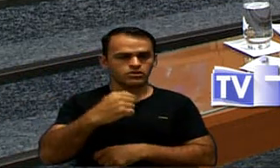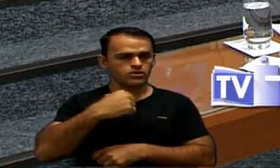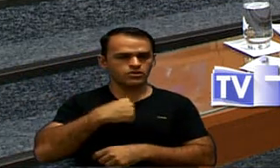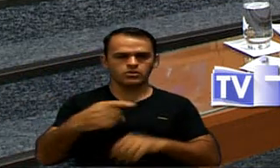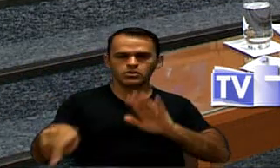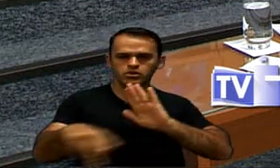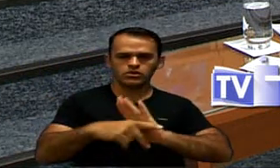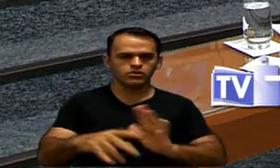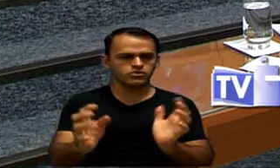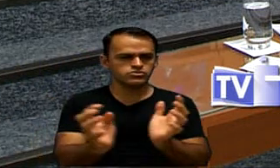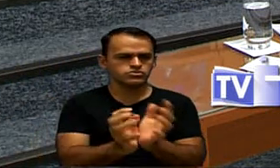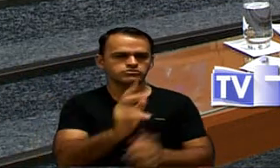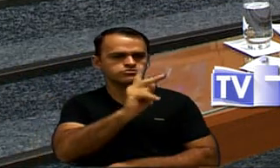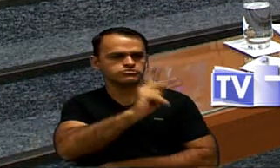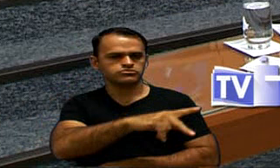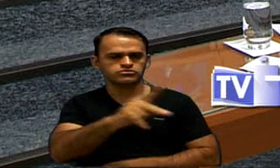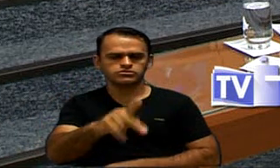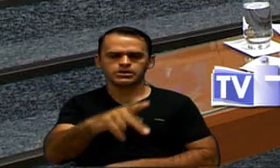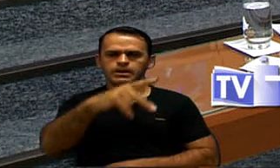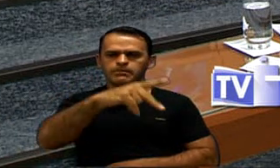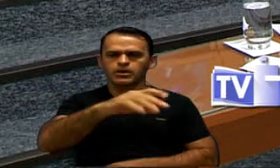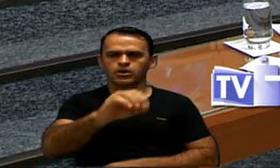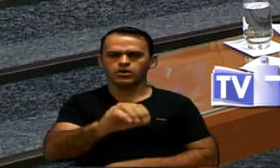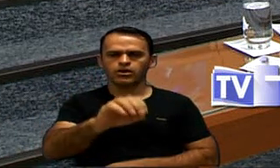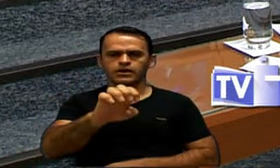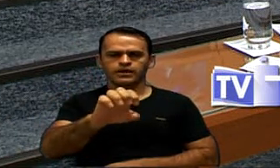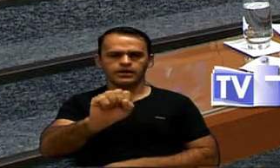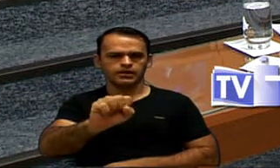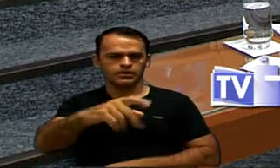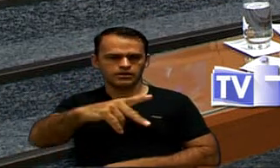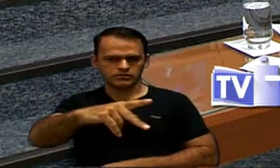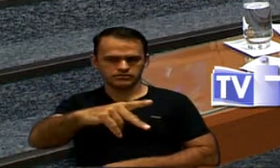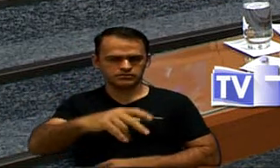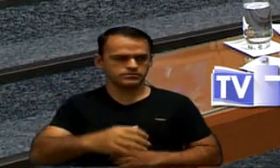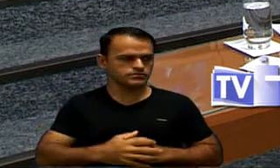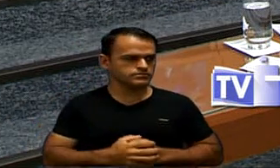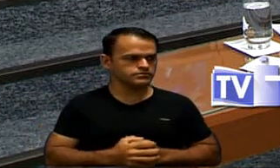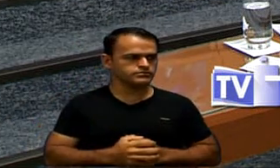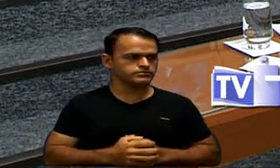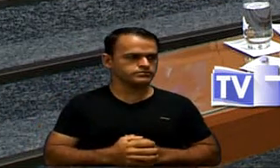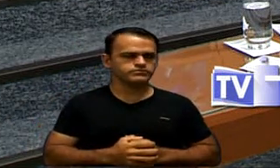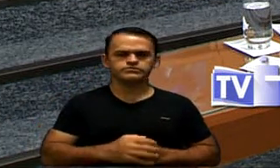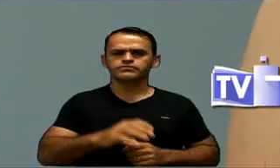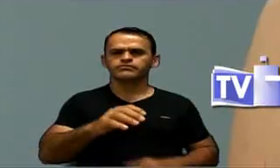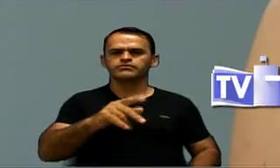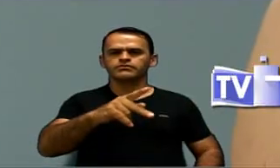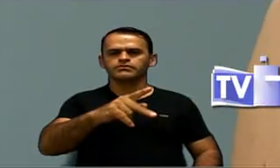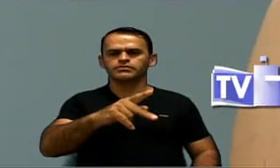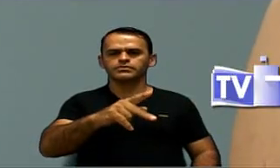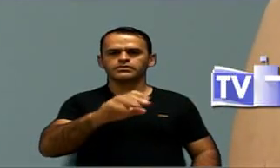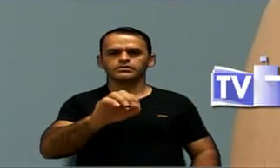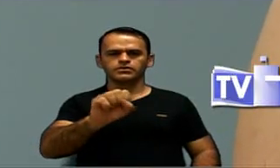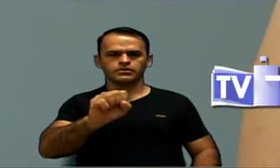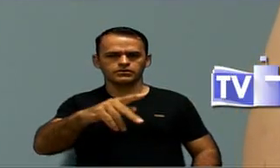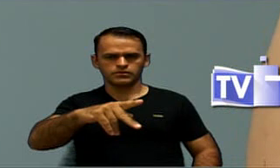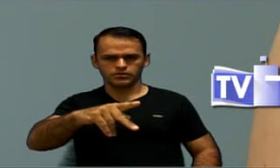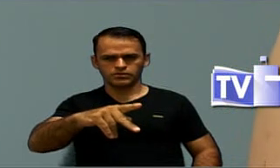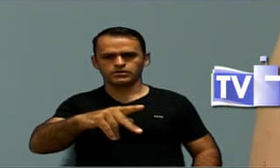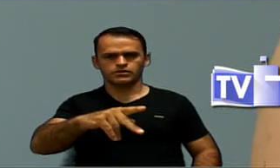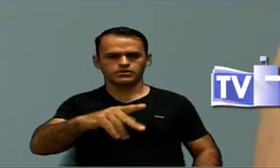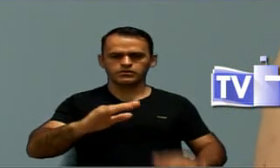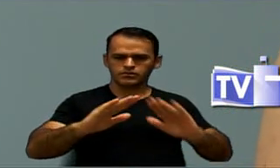do grupo de professores da POSP na Escola e na Luta. Opa! Da POSP na Escola e na Luta.